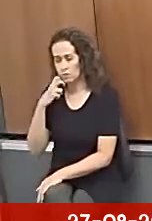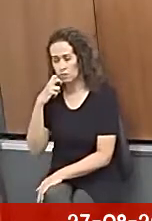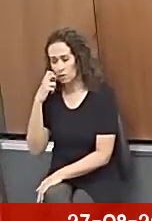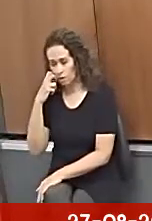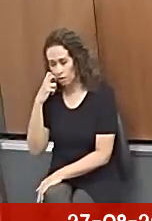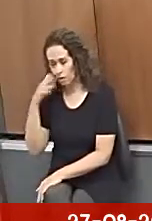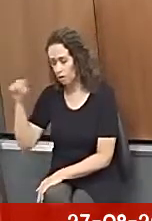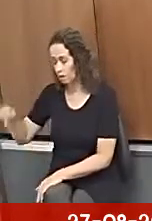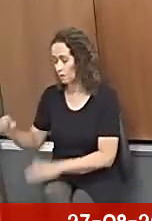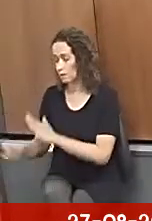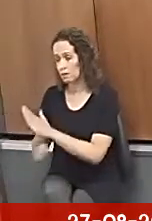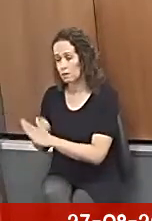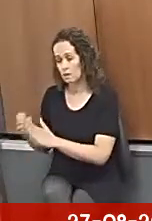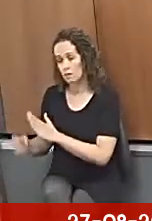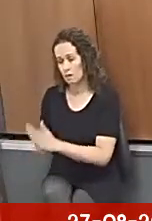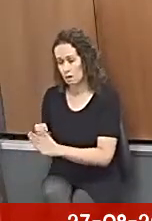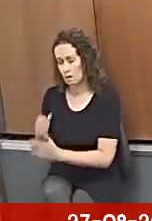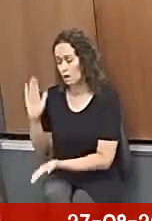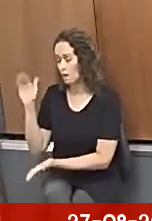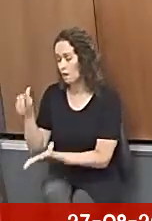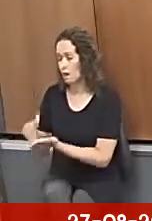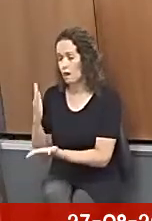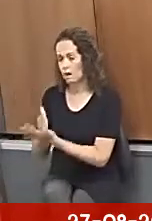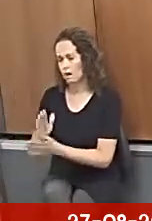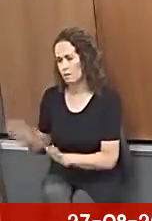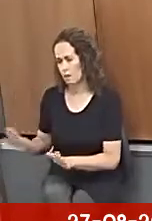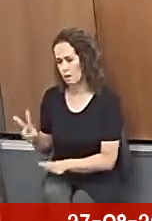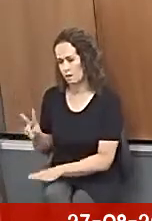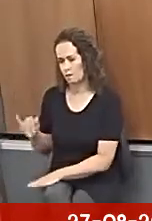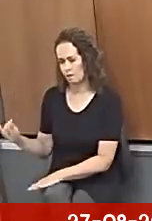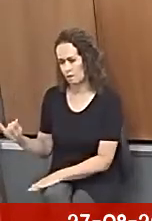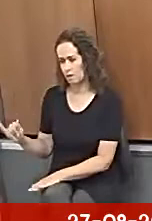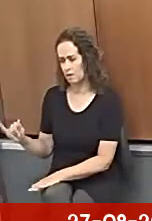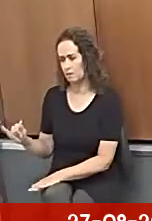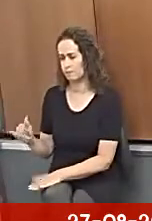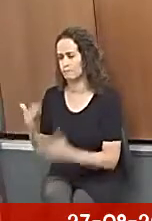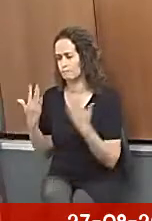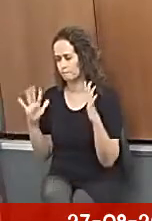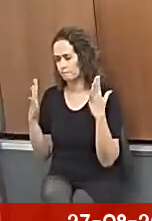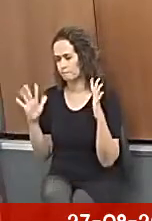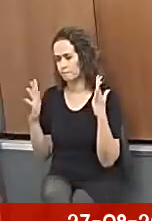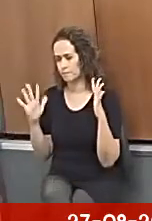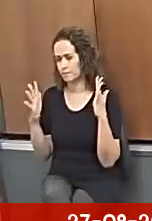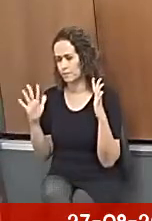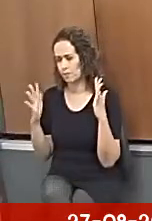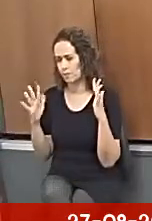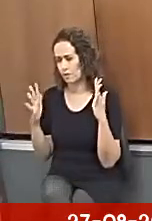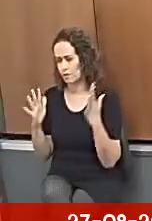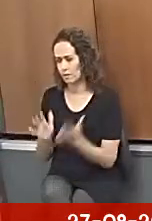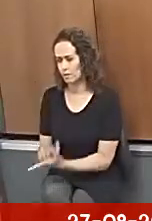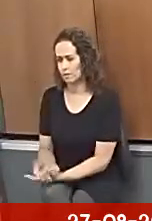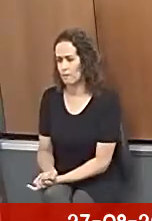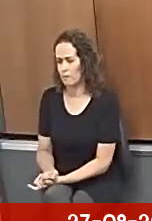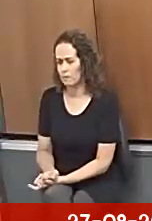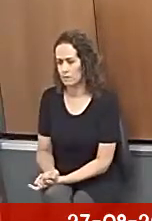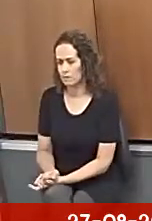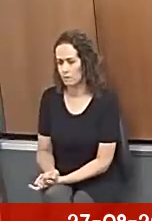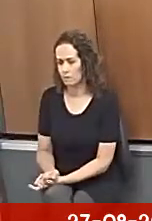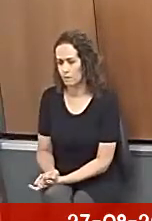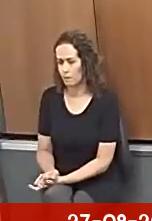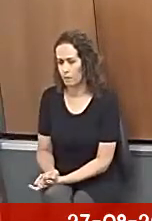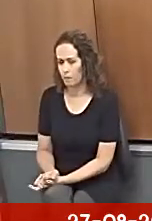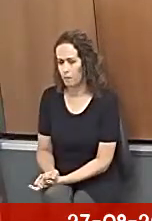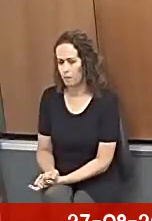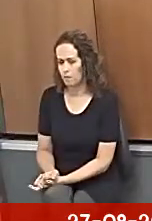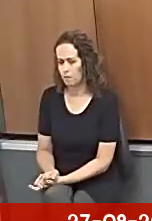está com os dias contados obrigado obrigado e cansado a portela não